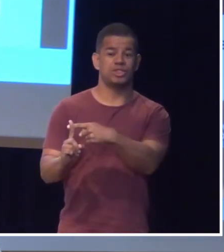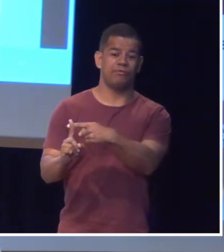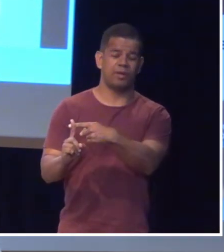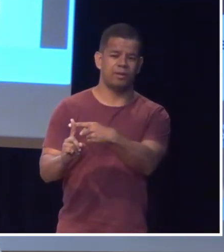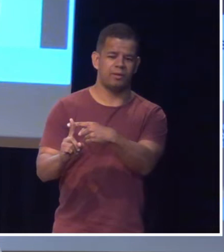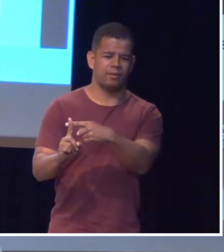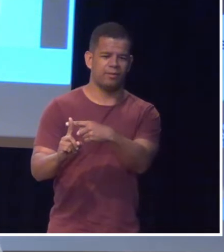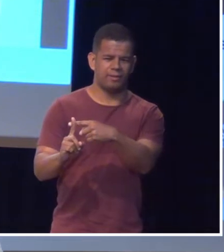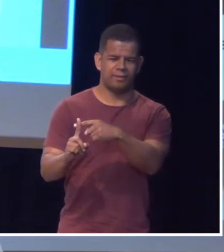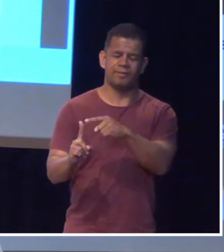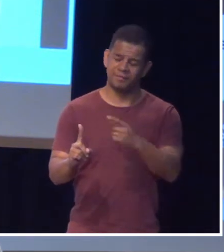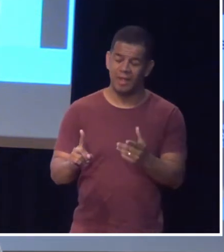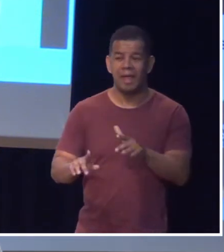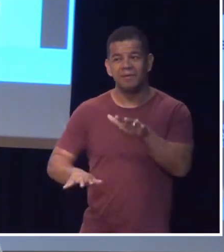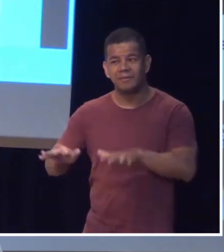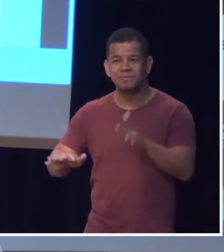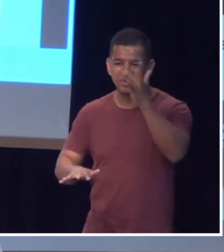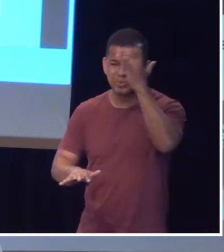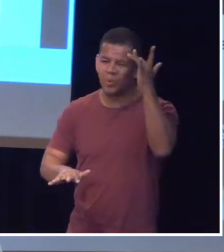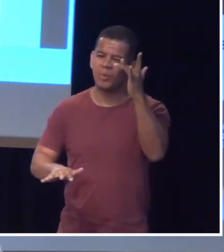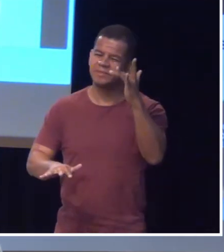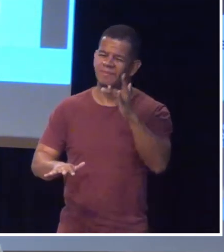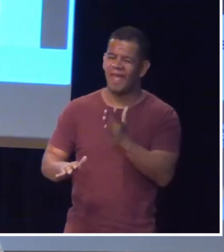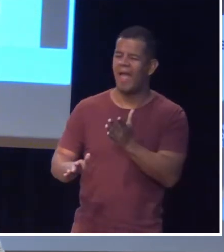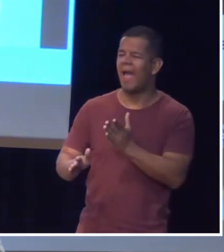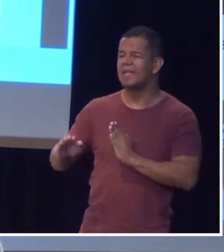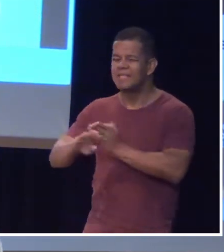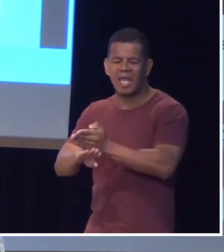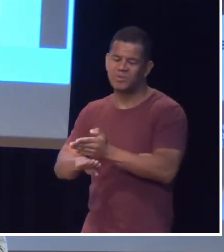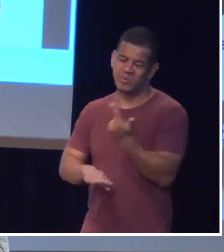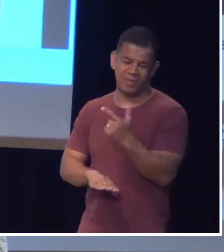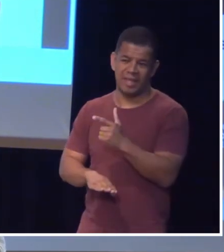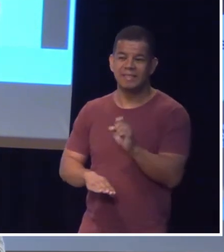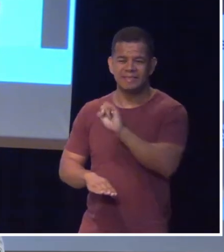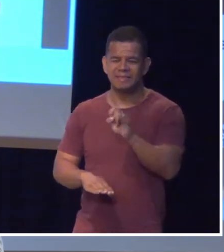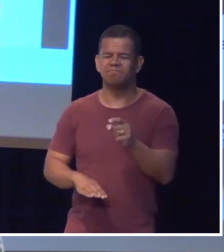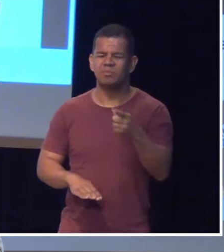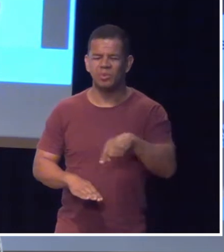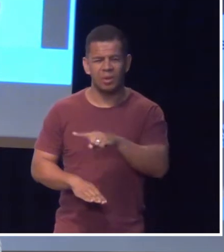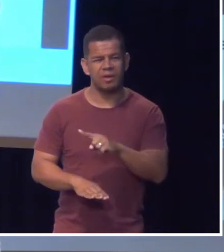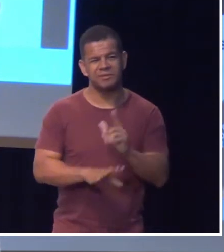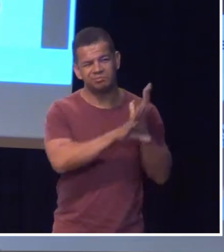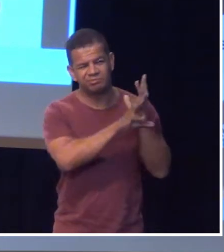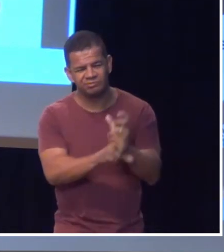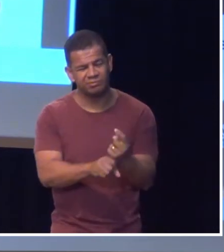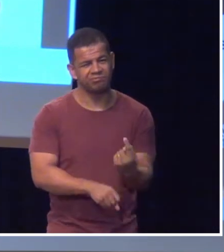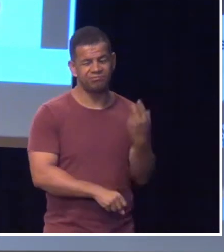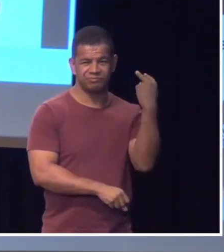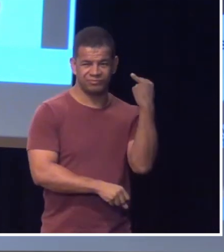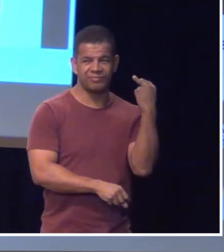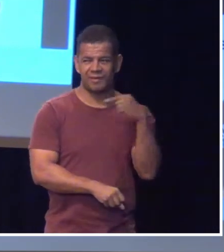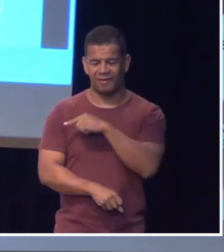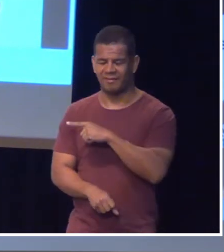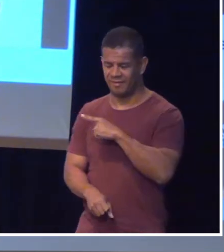as pessoas que tiveram acesso. Se a gente for olhar na história, né, e assim bem trazido pela professora Delu, né,